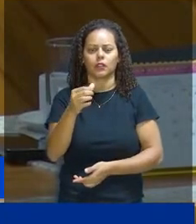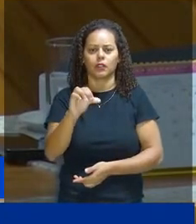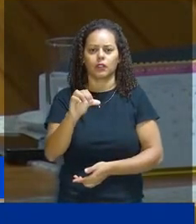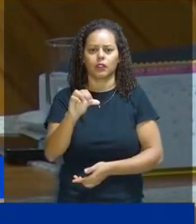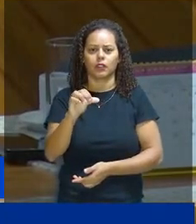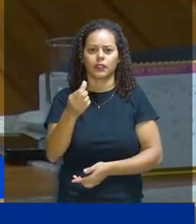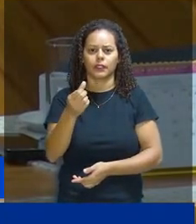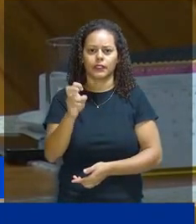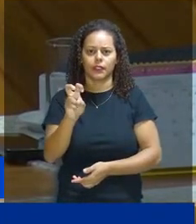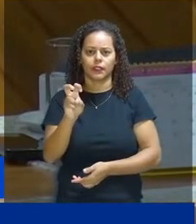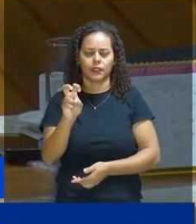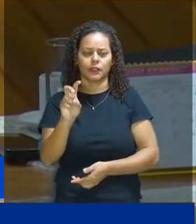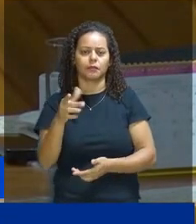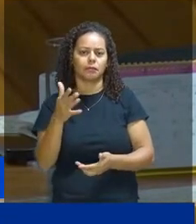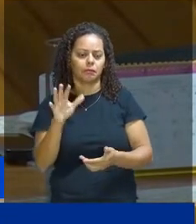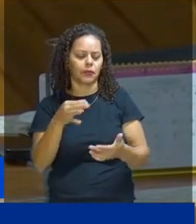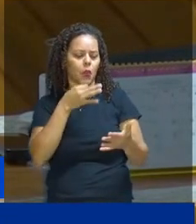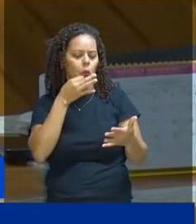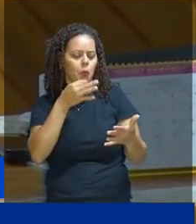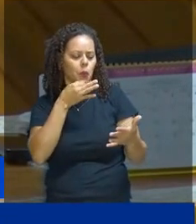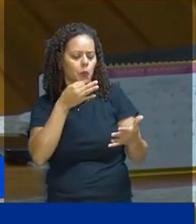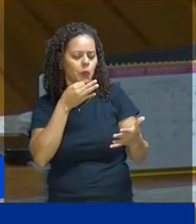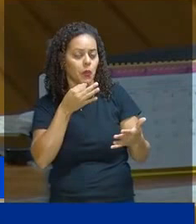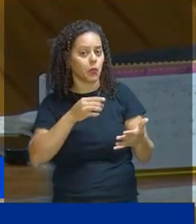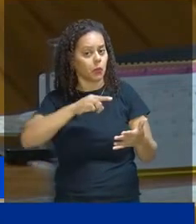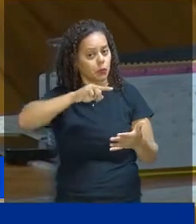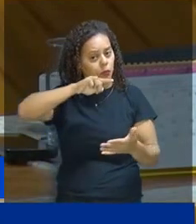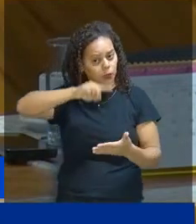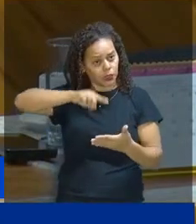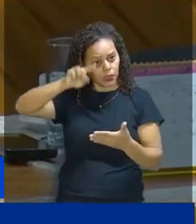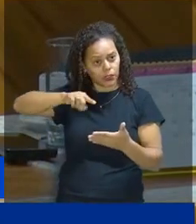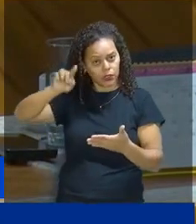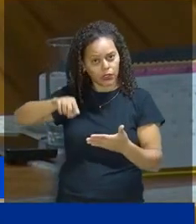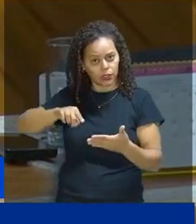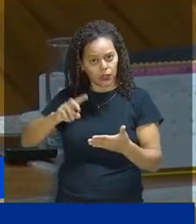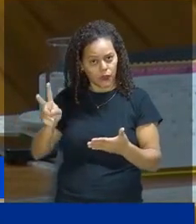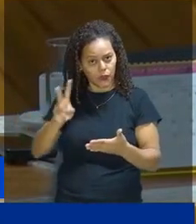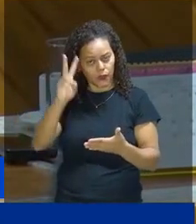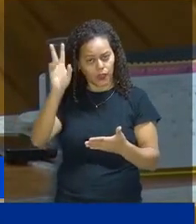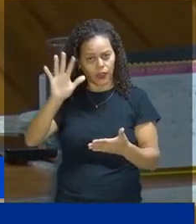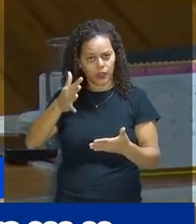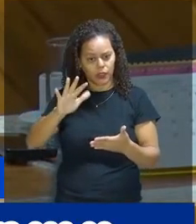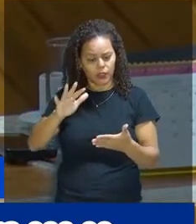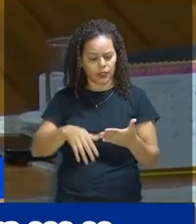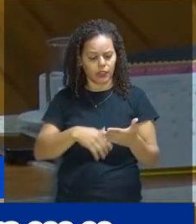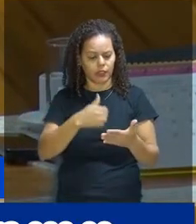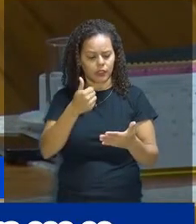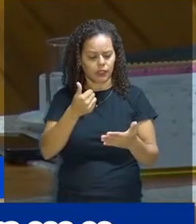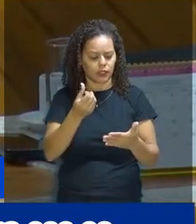R$ 60.985. Outra nota fiscal em nome de Opinião Estatística, no valor de